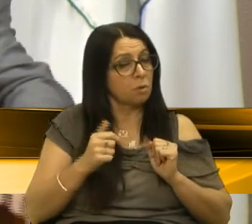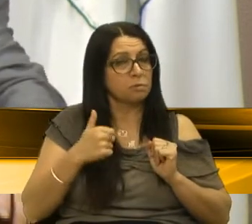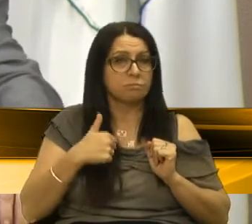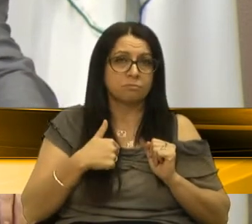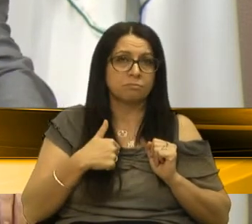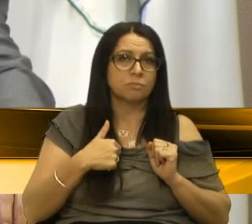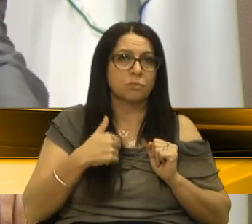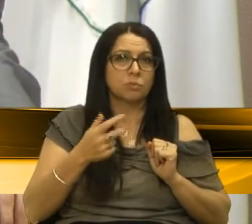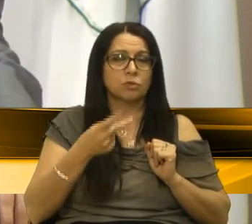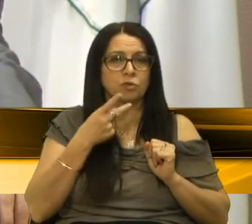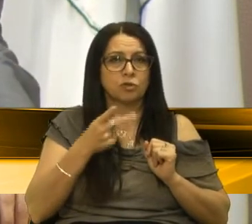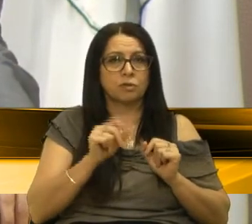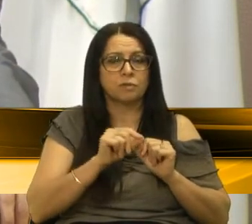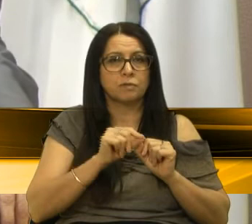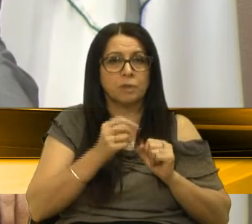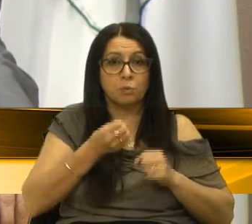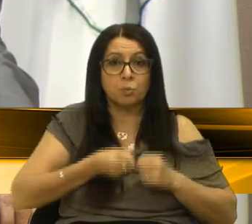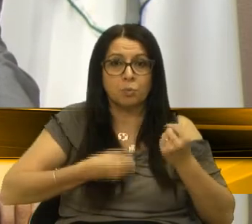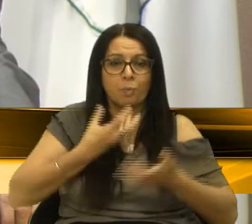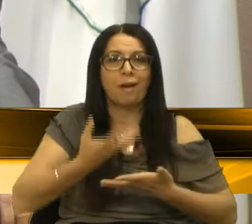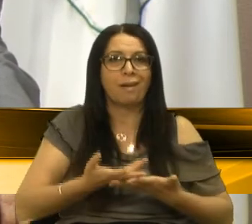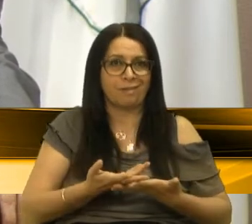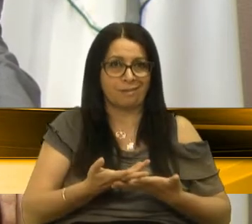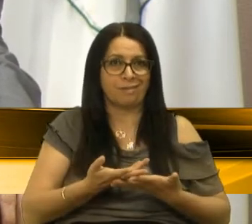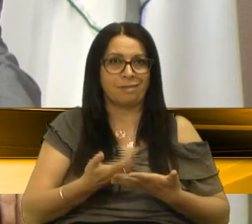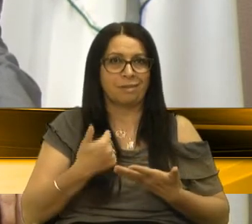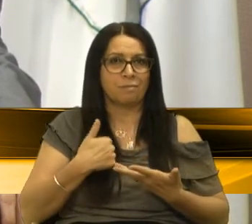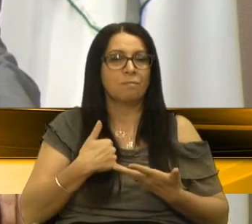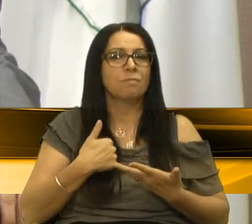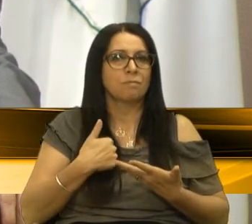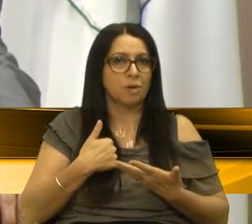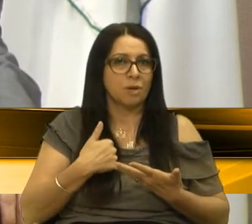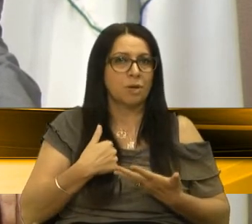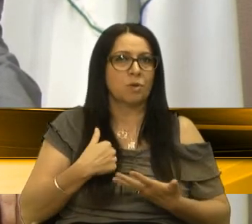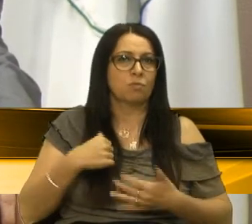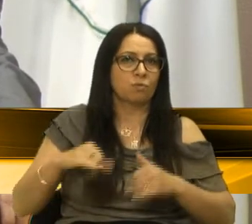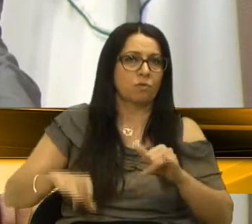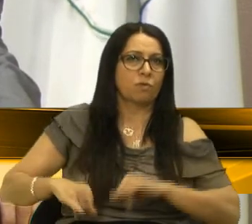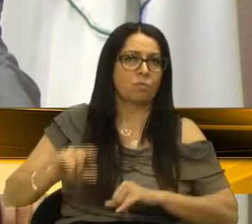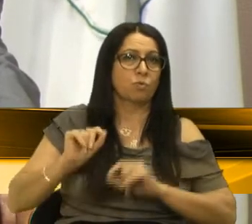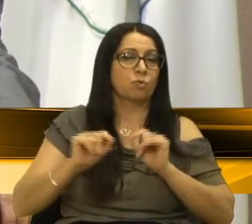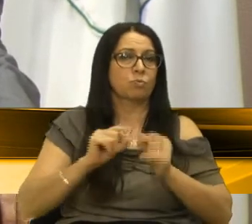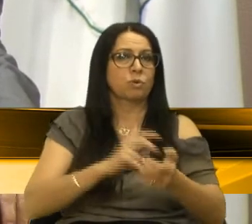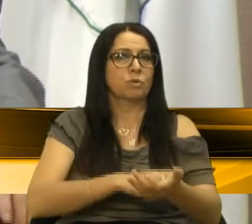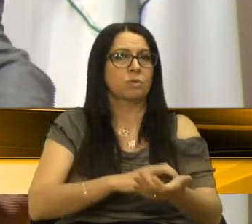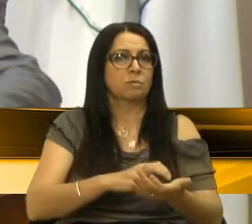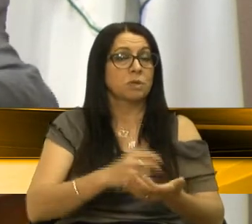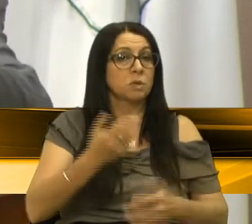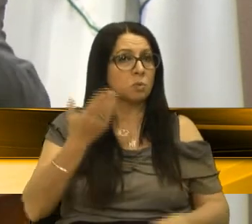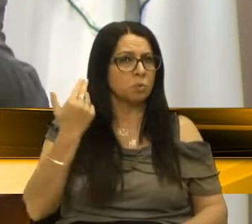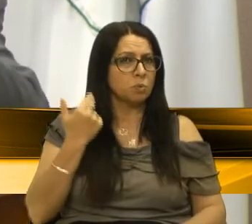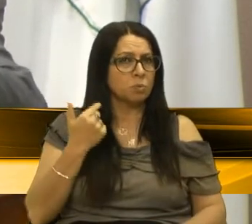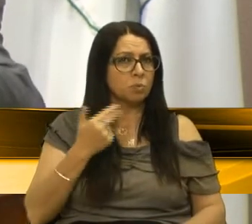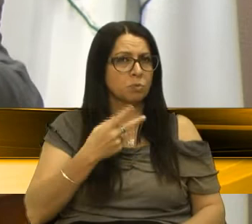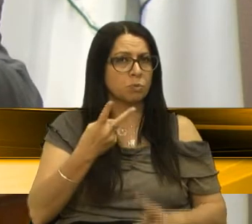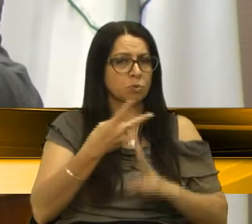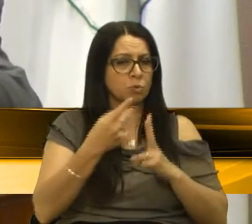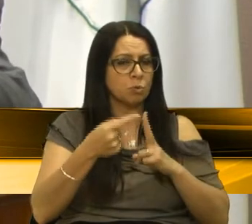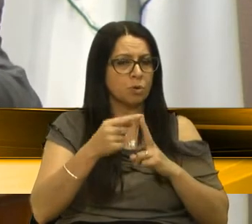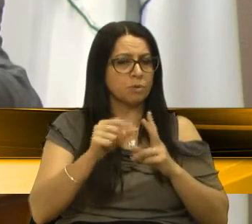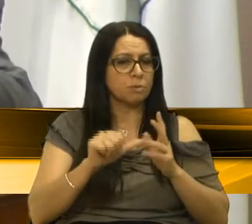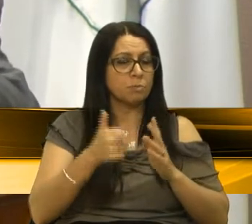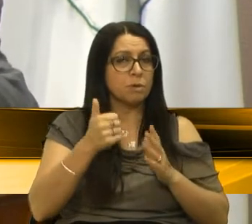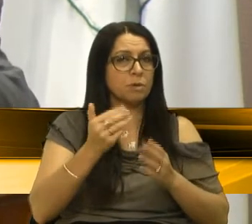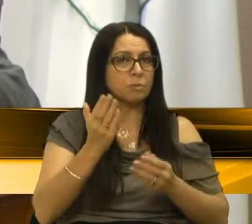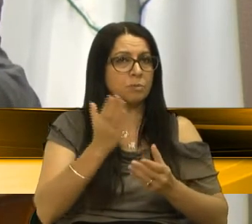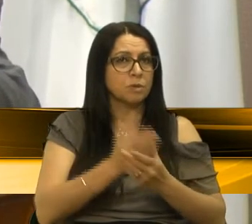hoje fazer um desabafo porque eu apanhei muito nessa questão do impeachment. Quando entrou os dois primeiros processos